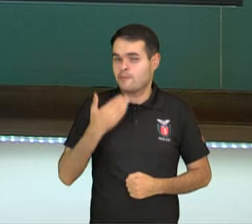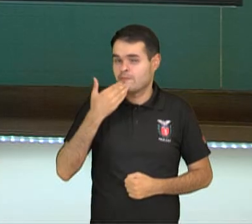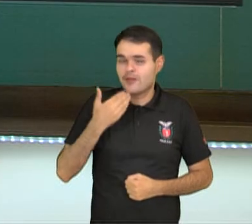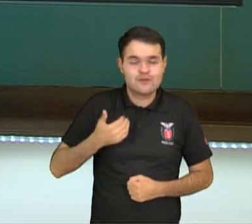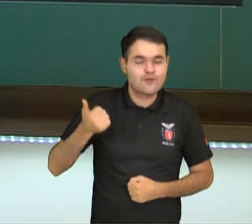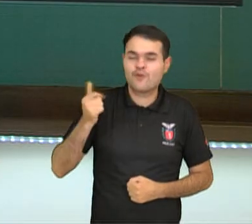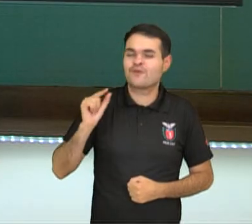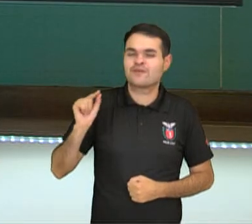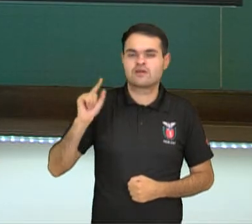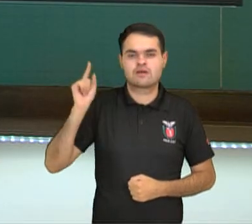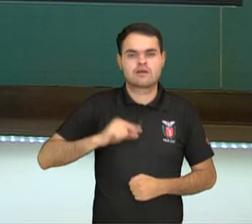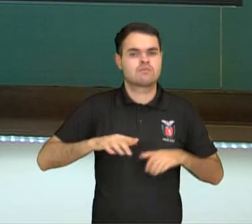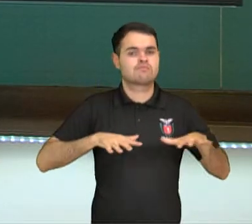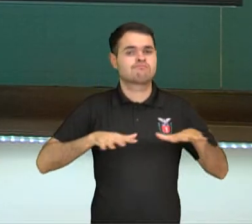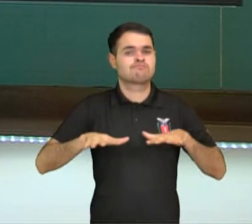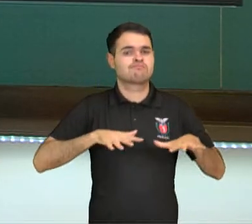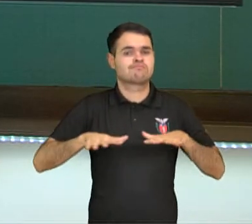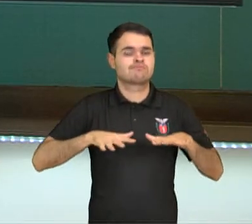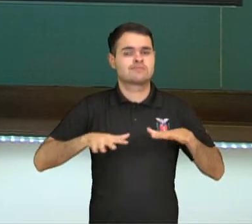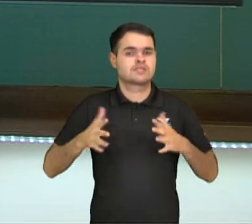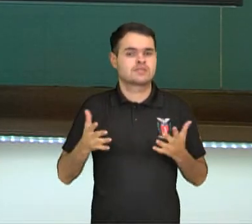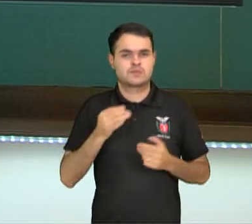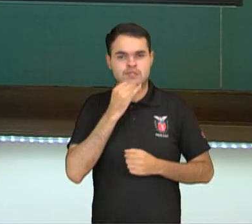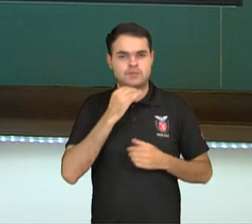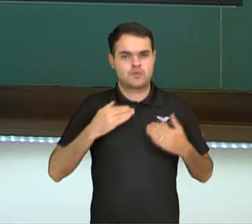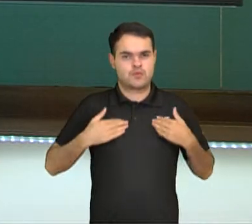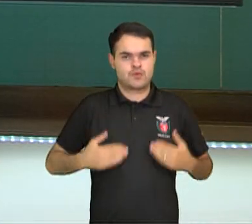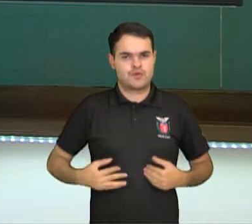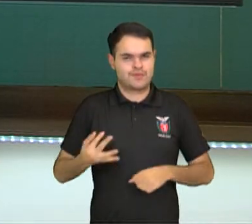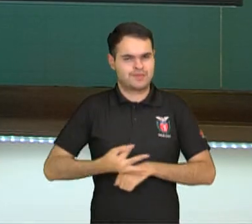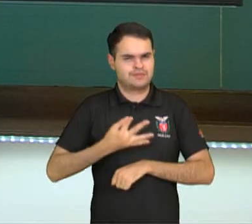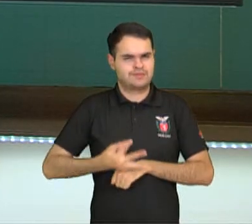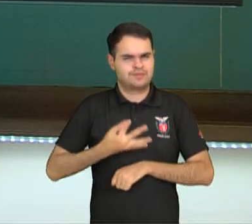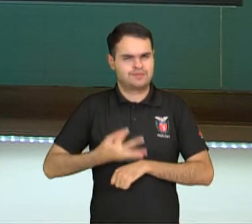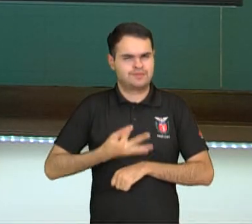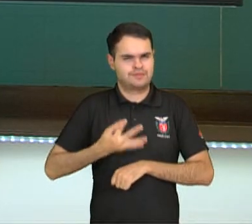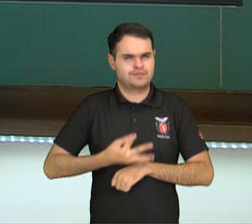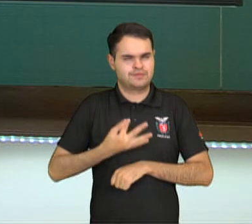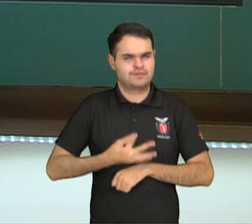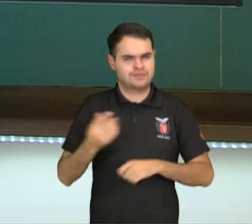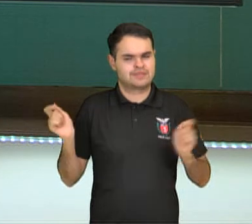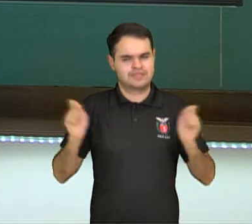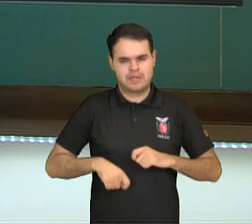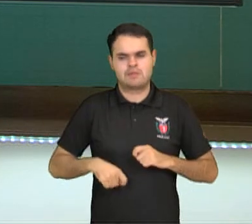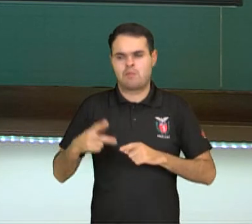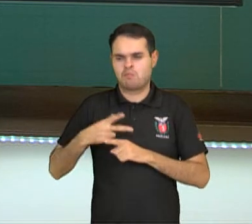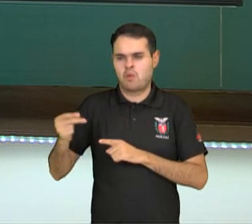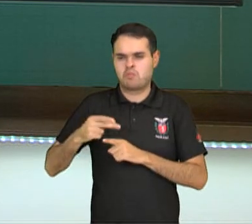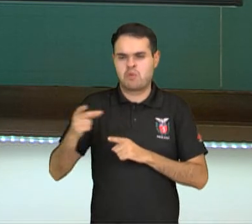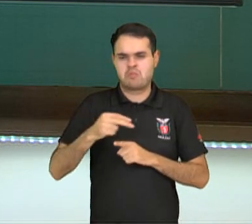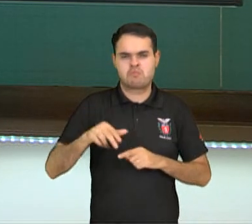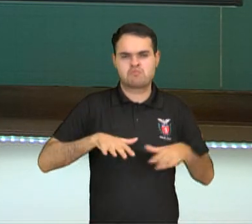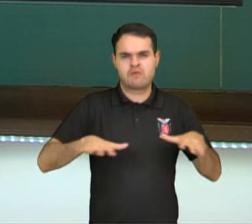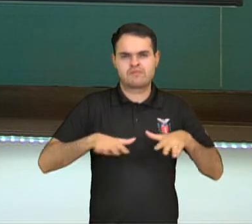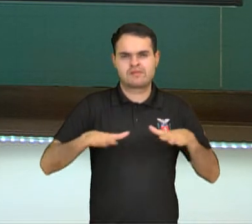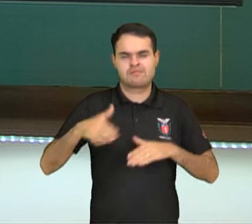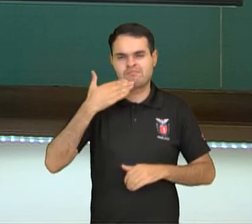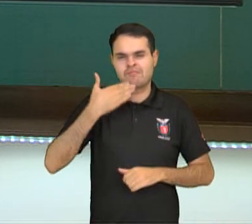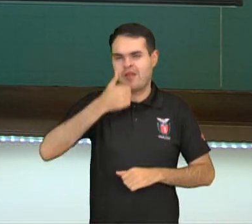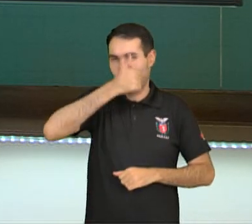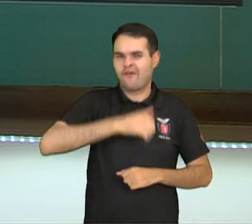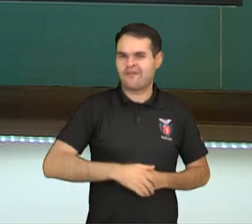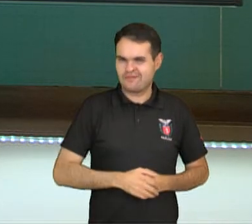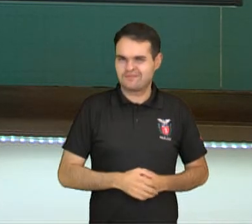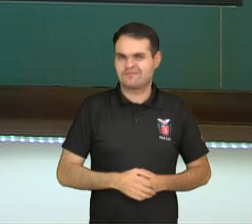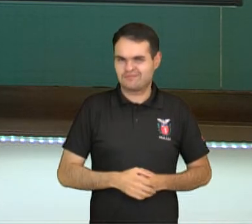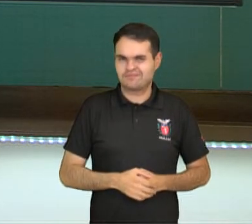minha mobilidade. Se eu tenho um corpo mais resistente, eu vou conseguir me movimentar bem melhor.